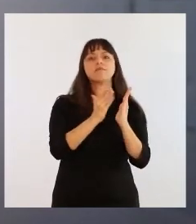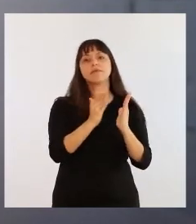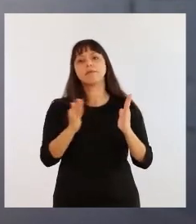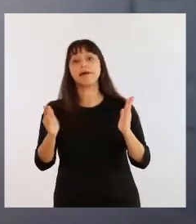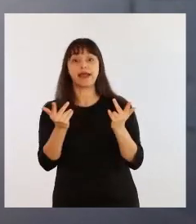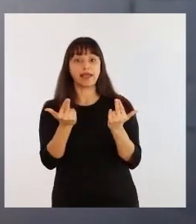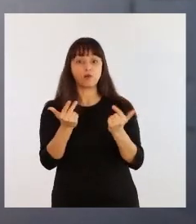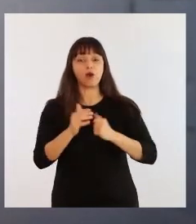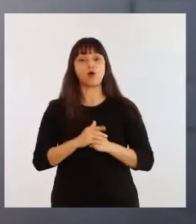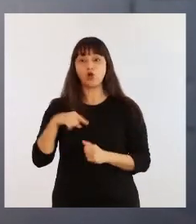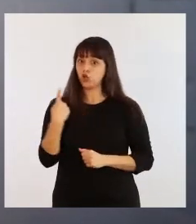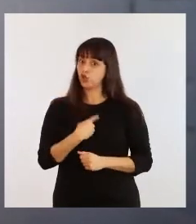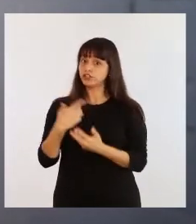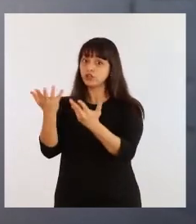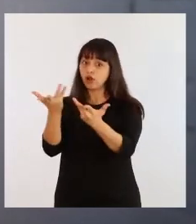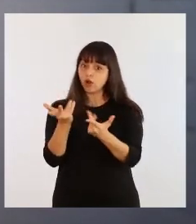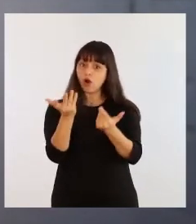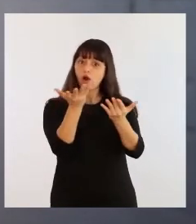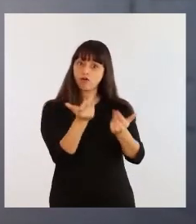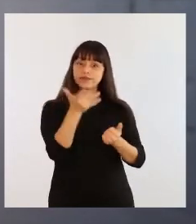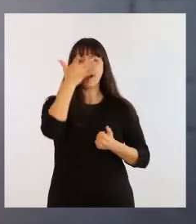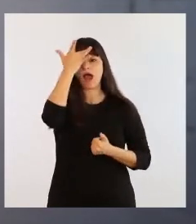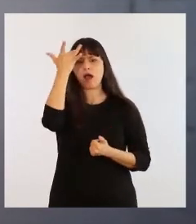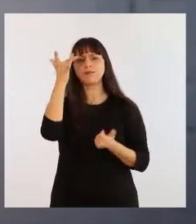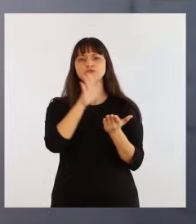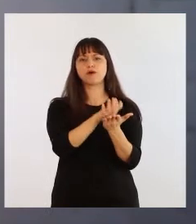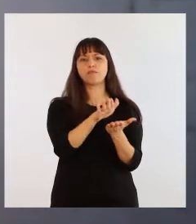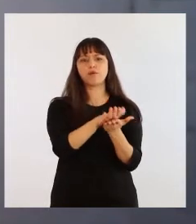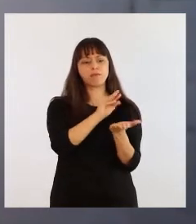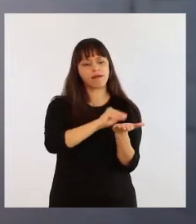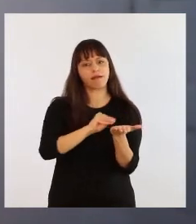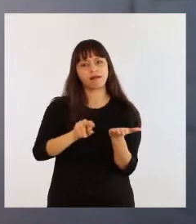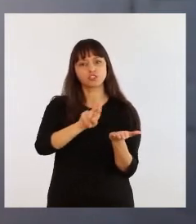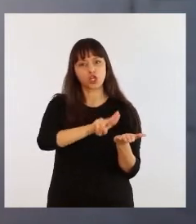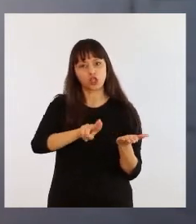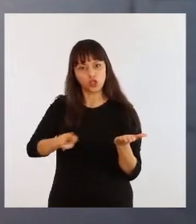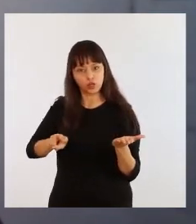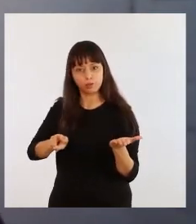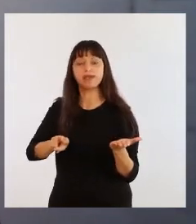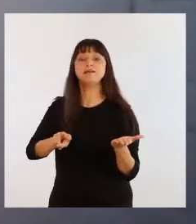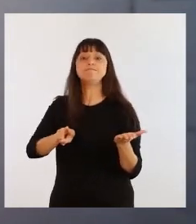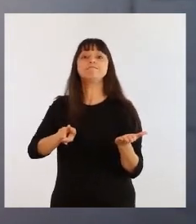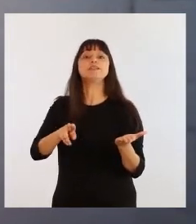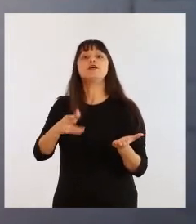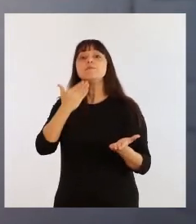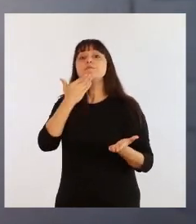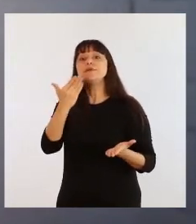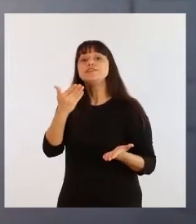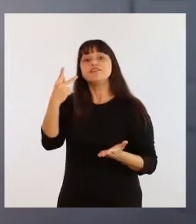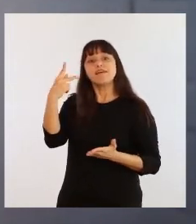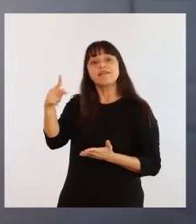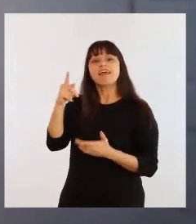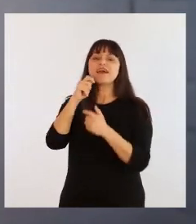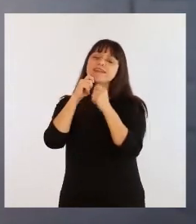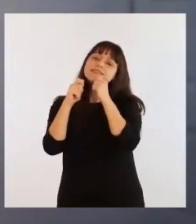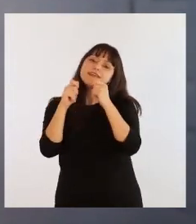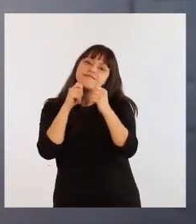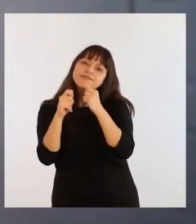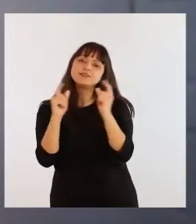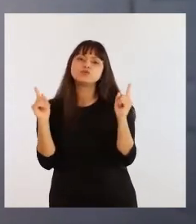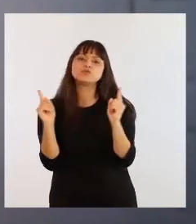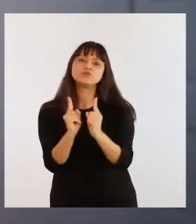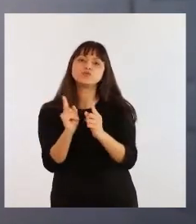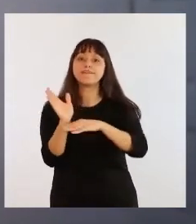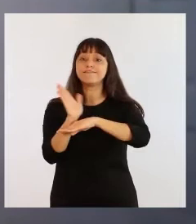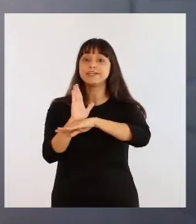convidar colaboradores do livro, Primeiros Ensaios, a participar do lançamento com a gravação de uma entrevista, onde eles contam